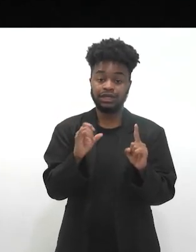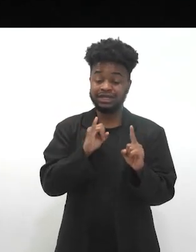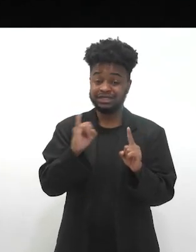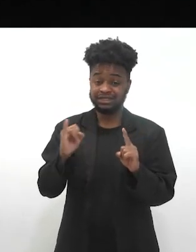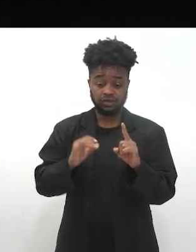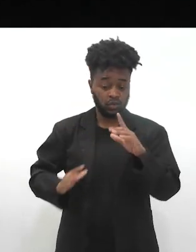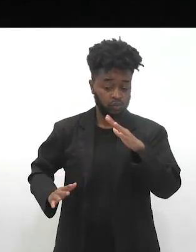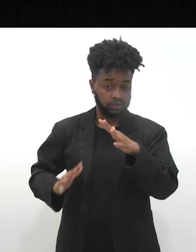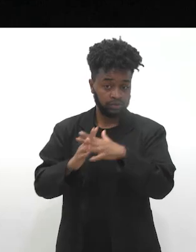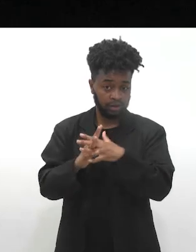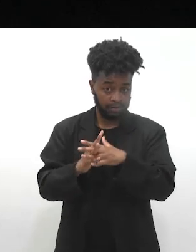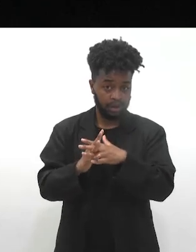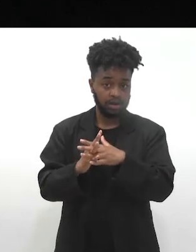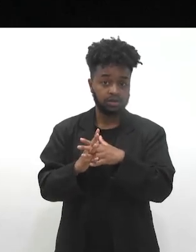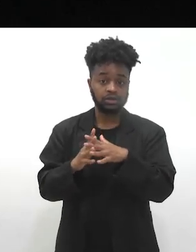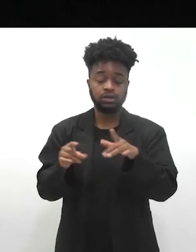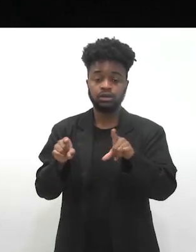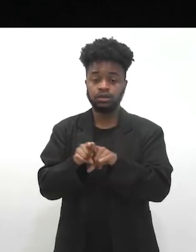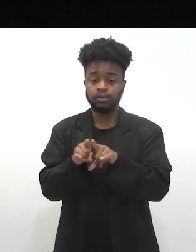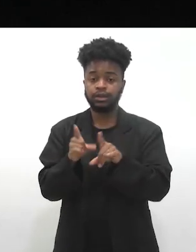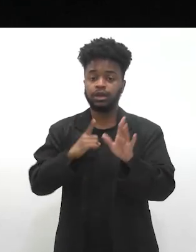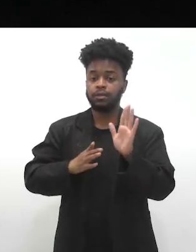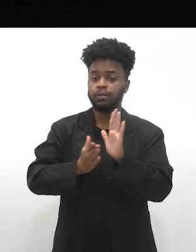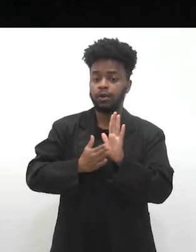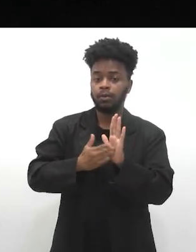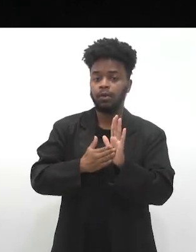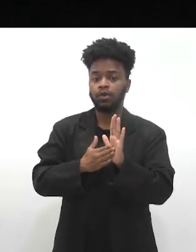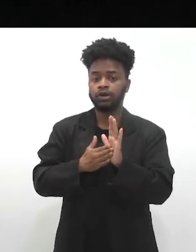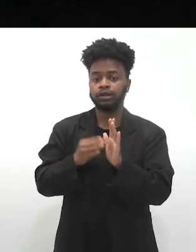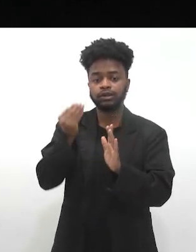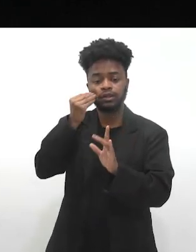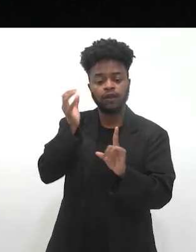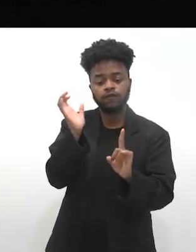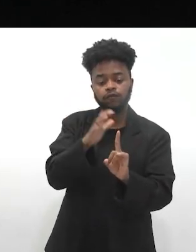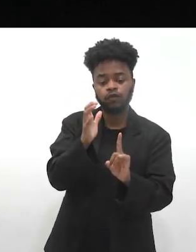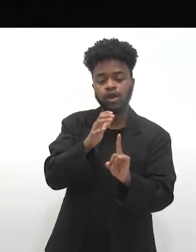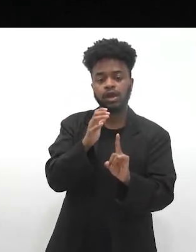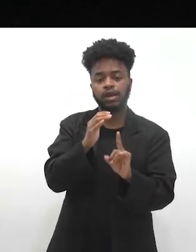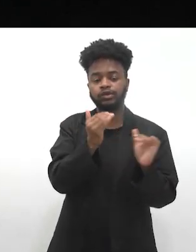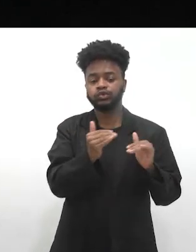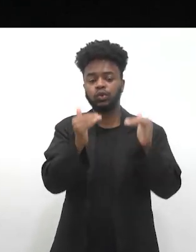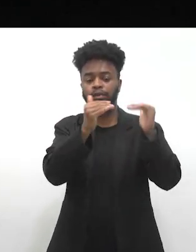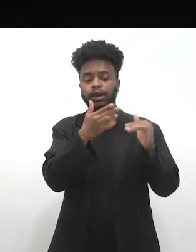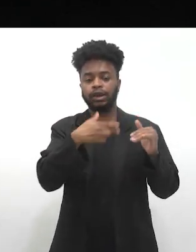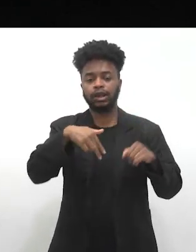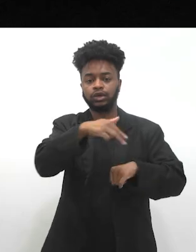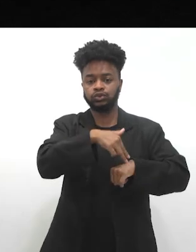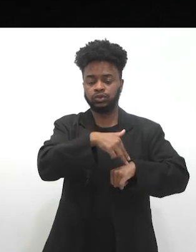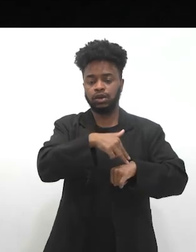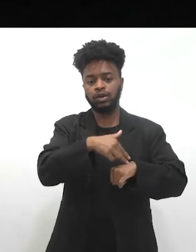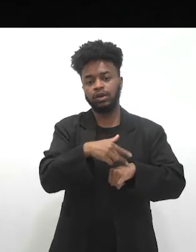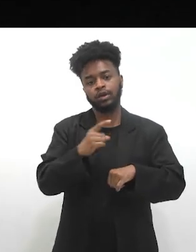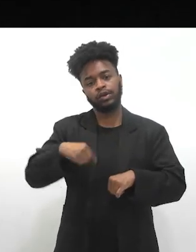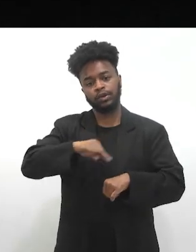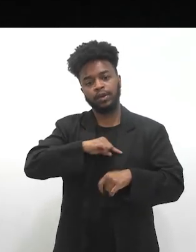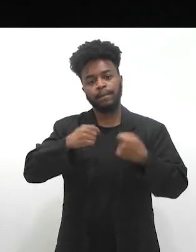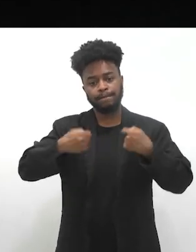quando ultrapassa esse limite e há uma proposição dentro da soberania nacional, aí temos que todos nós